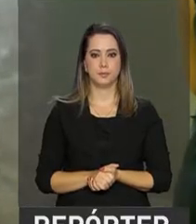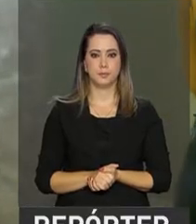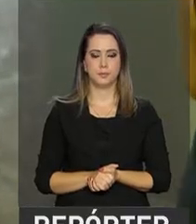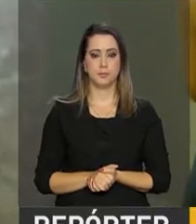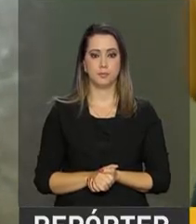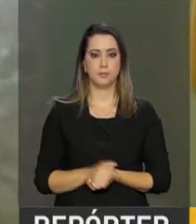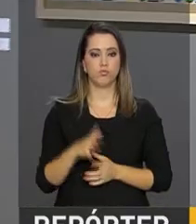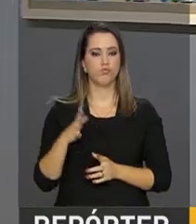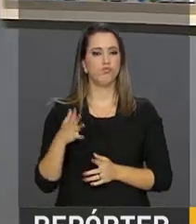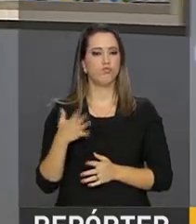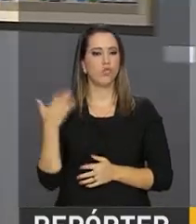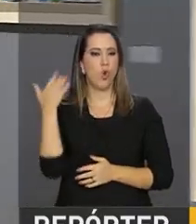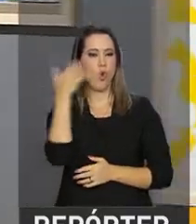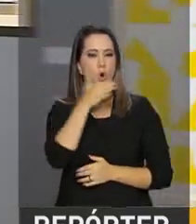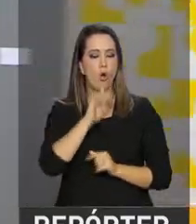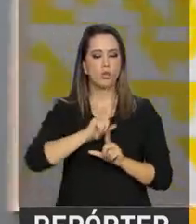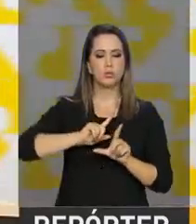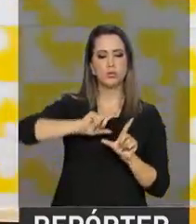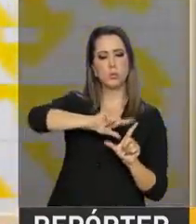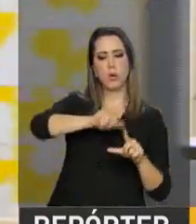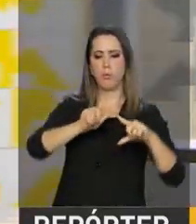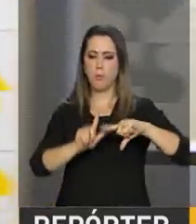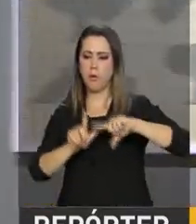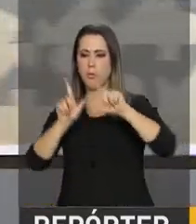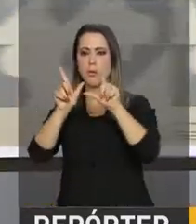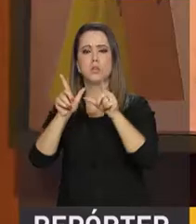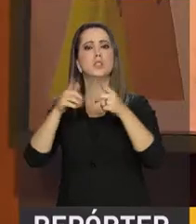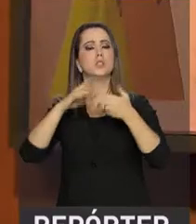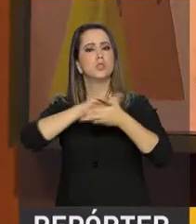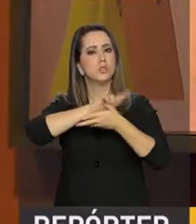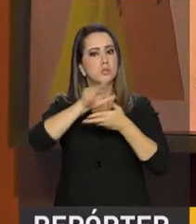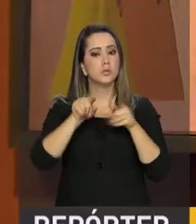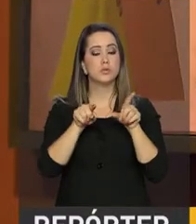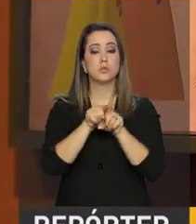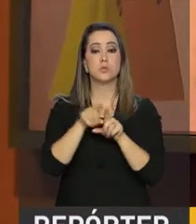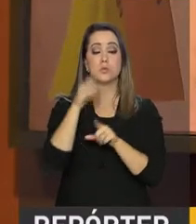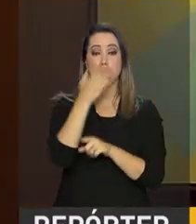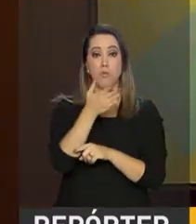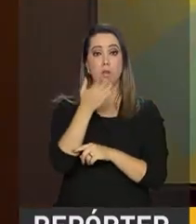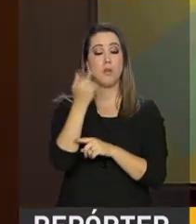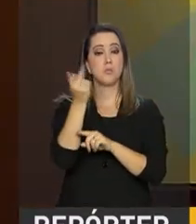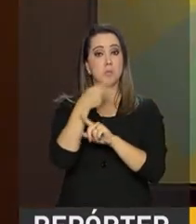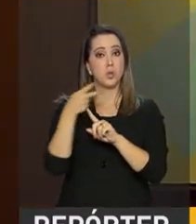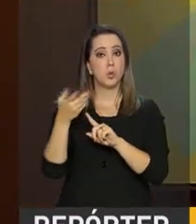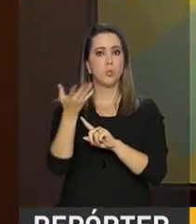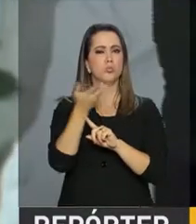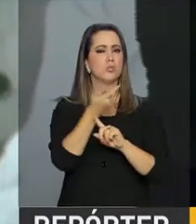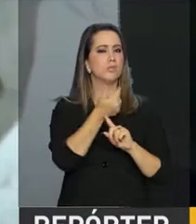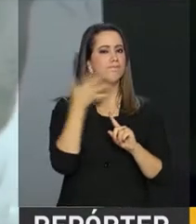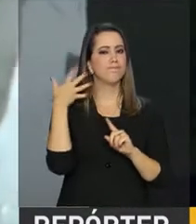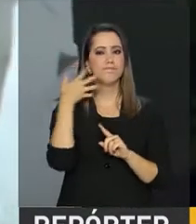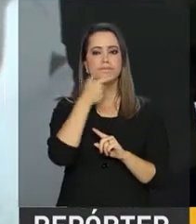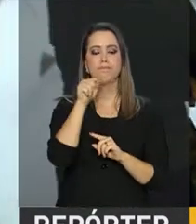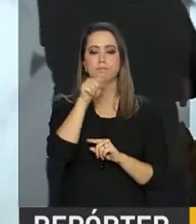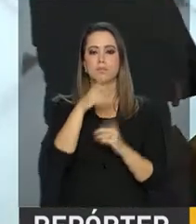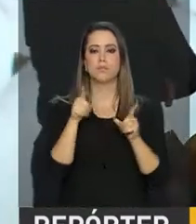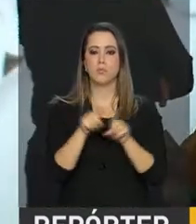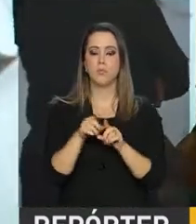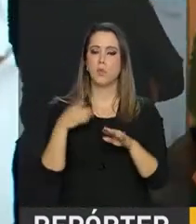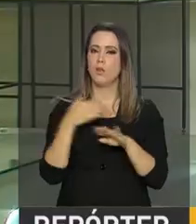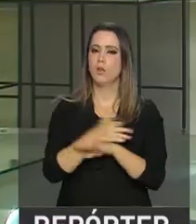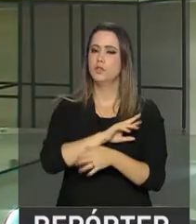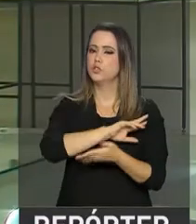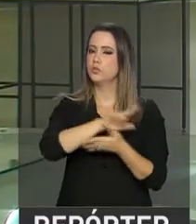cores formas geométricas azulejos pinturas figurativas e abstratas athos bulcão foi